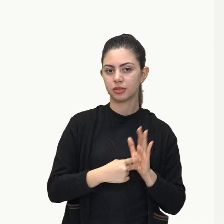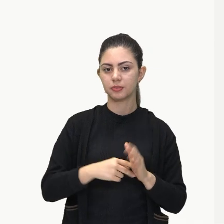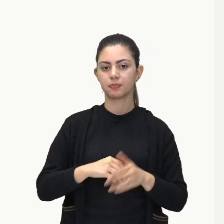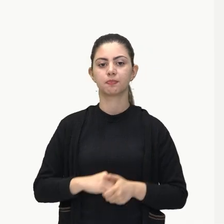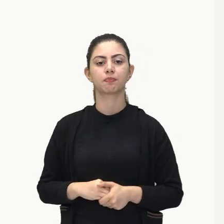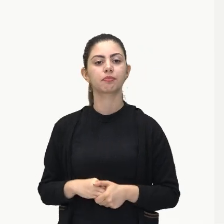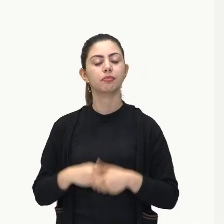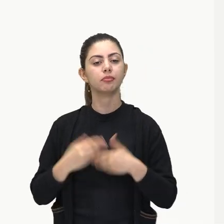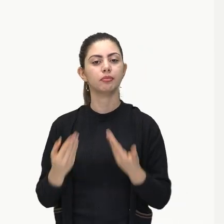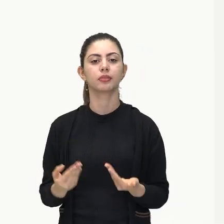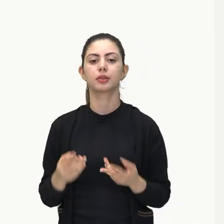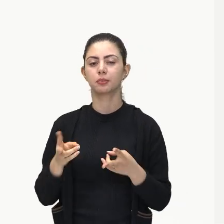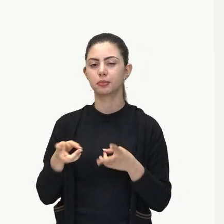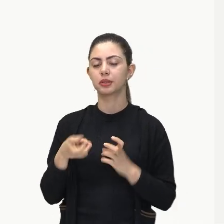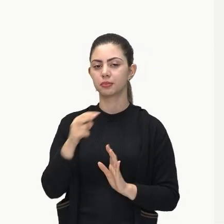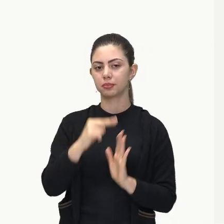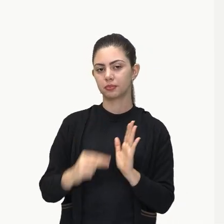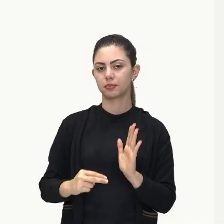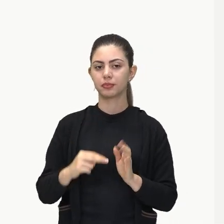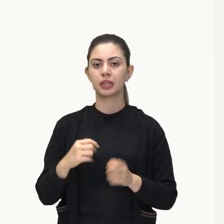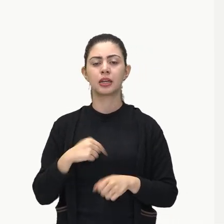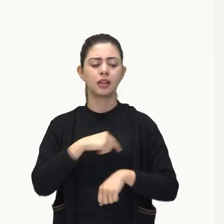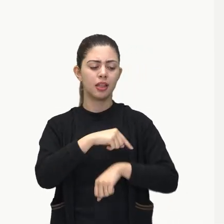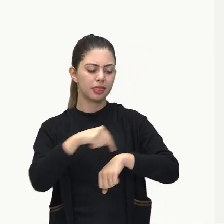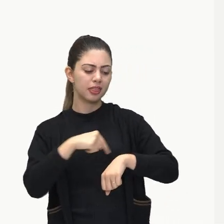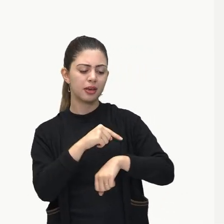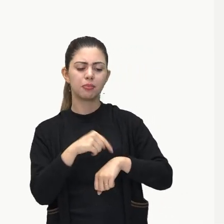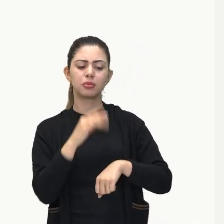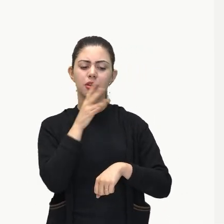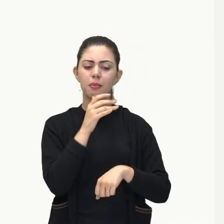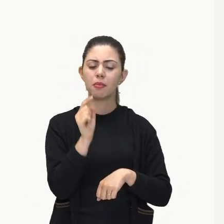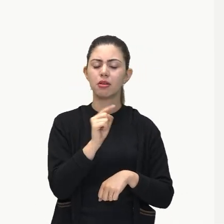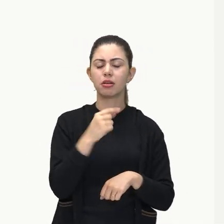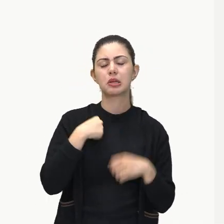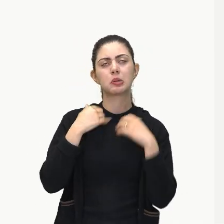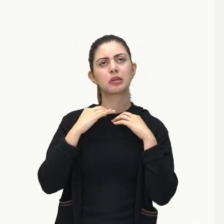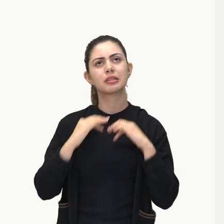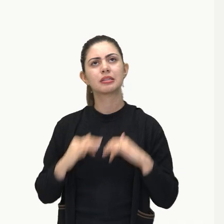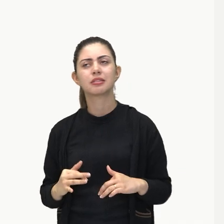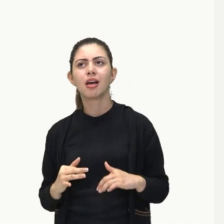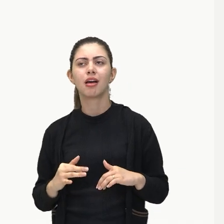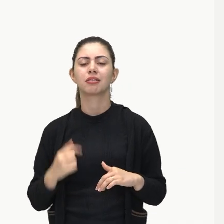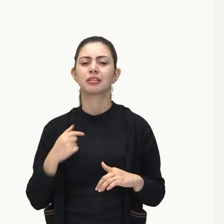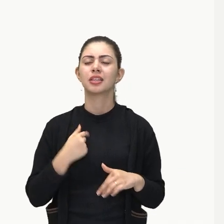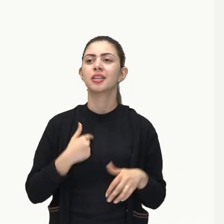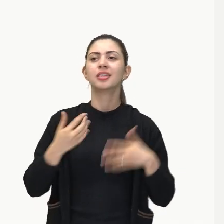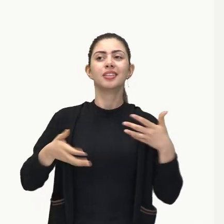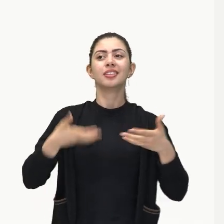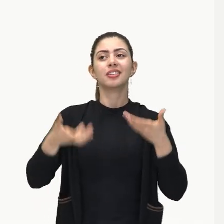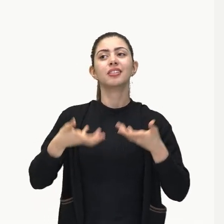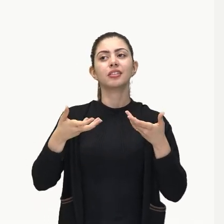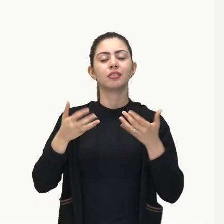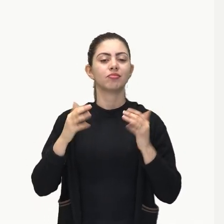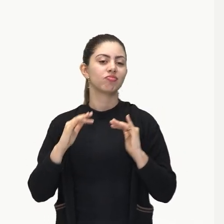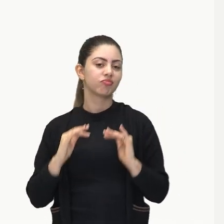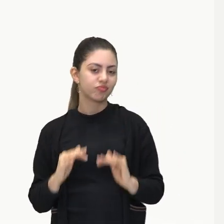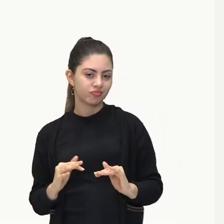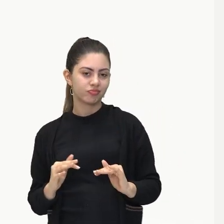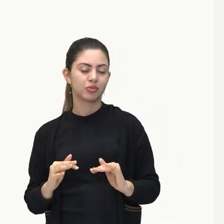demora que já estou muito cansado. Já perdi toda a alegria de fazer meu tic-tac dia e